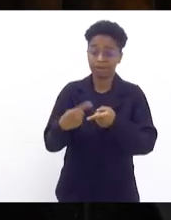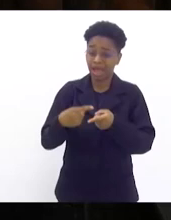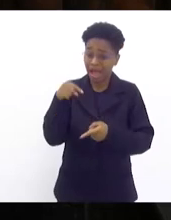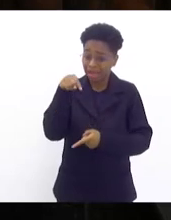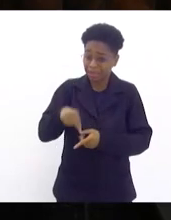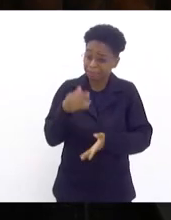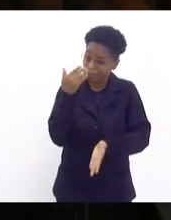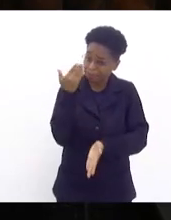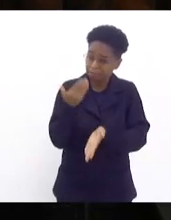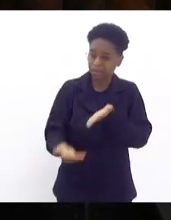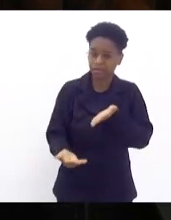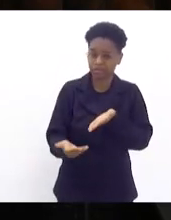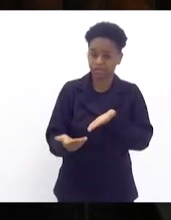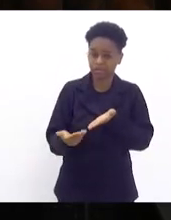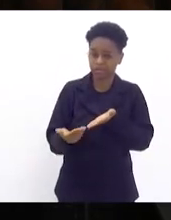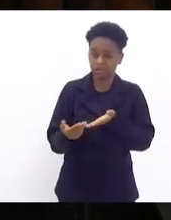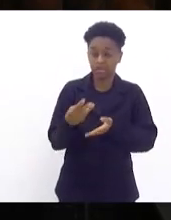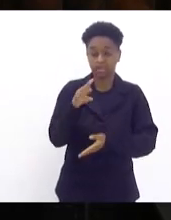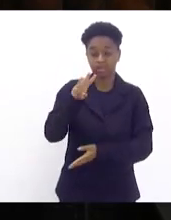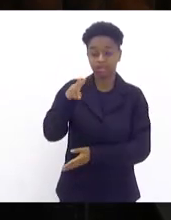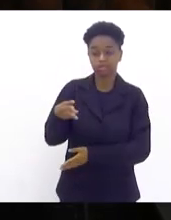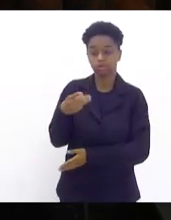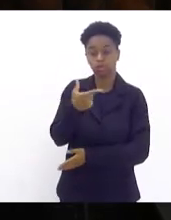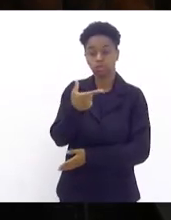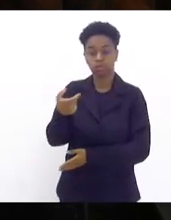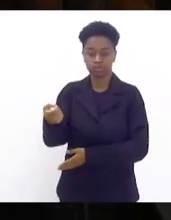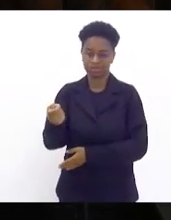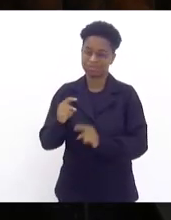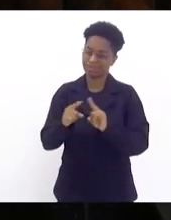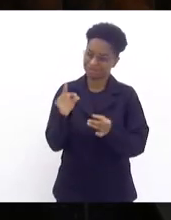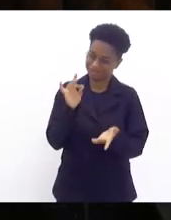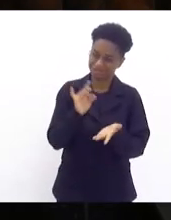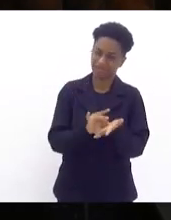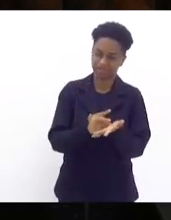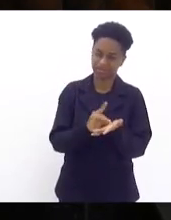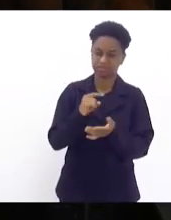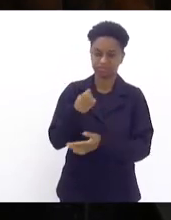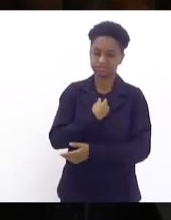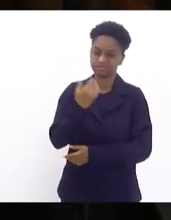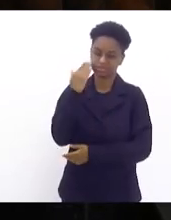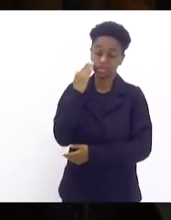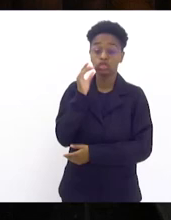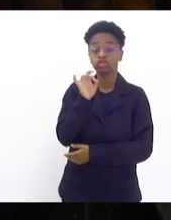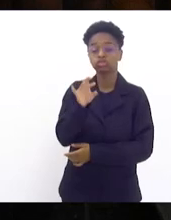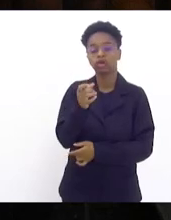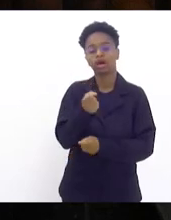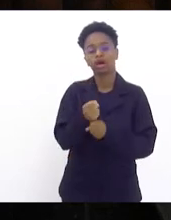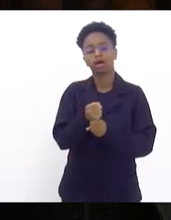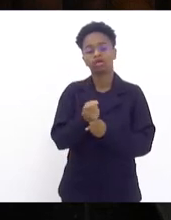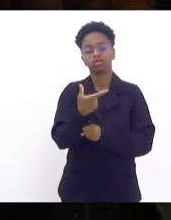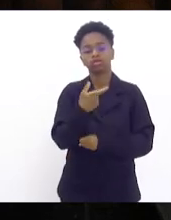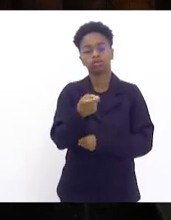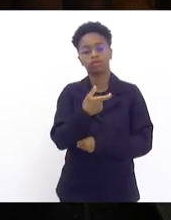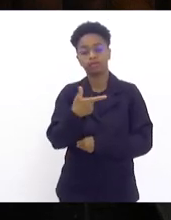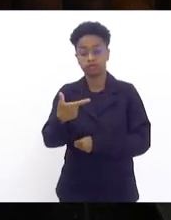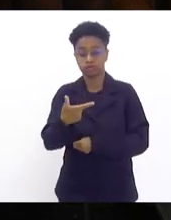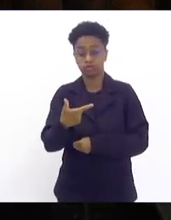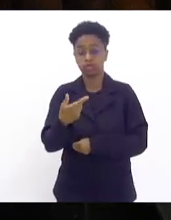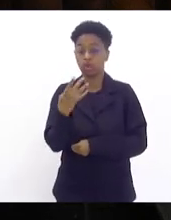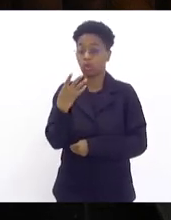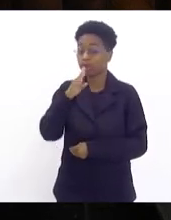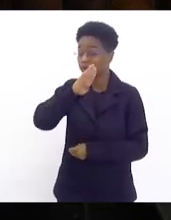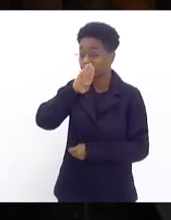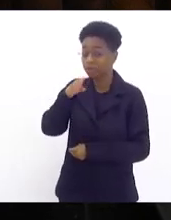eles foi três e 200 quando na verdade só em 2022 foi quatro